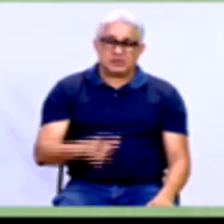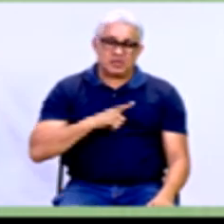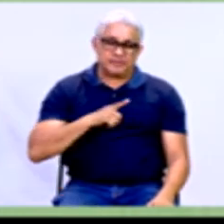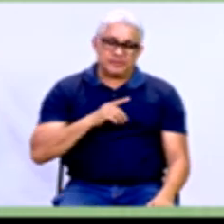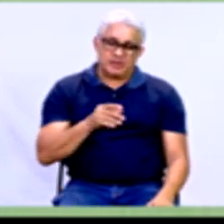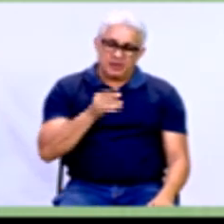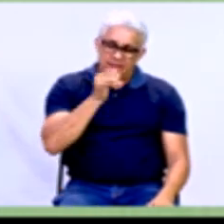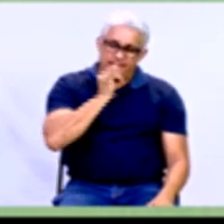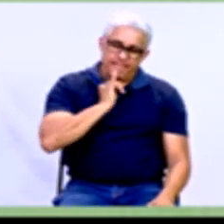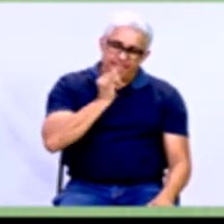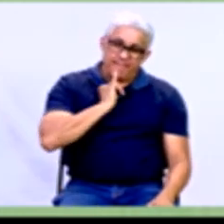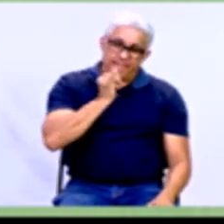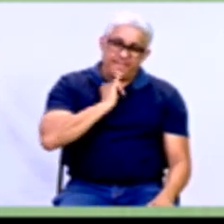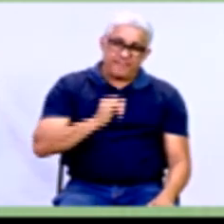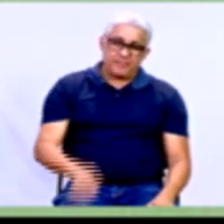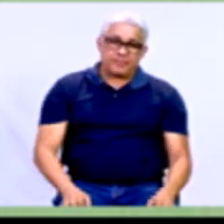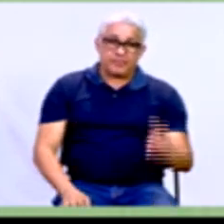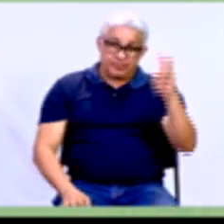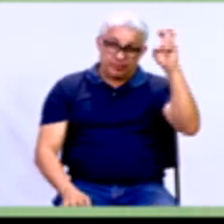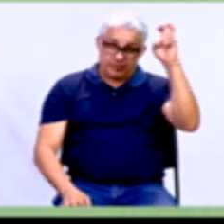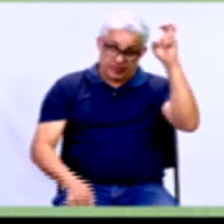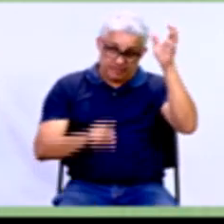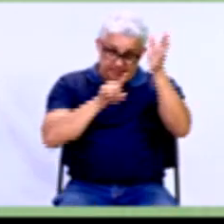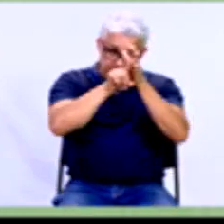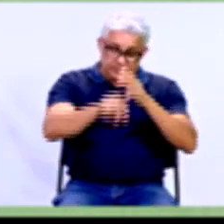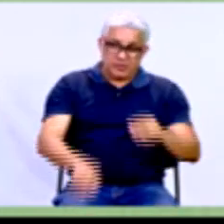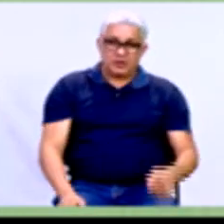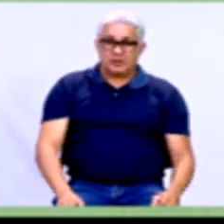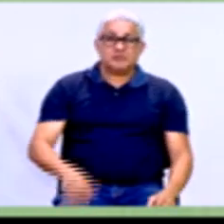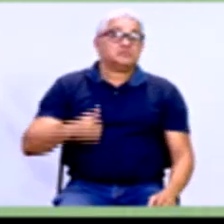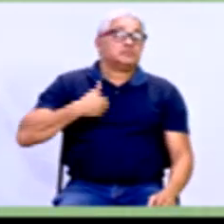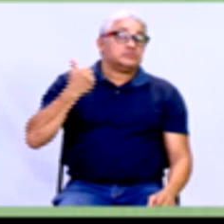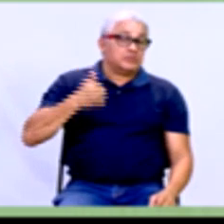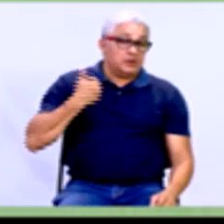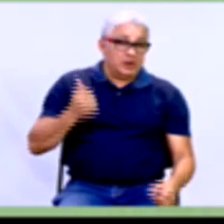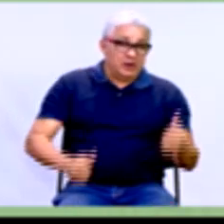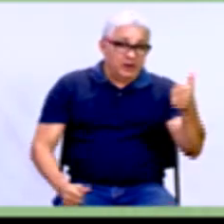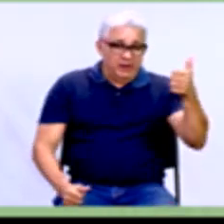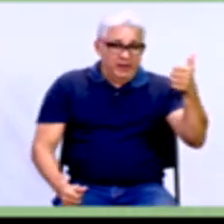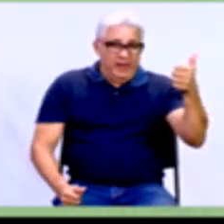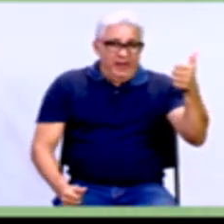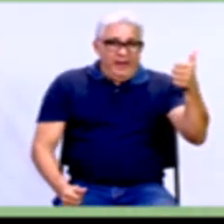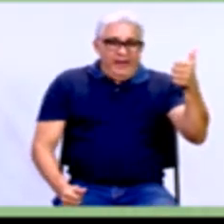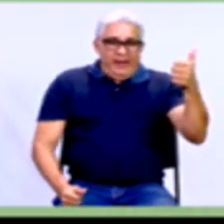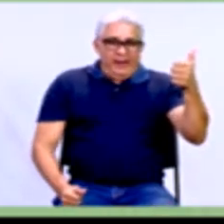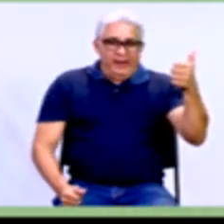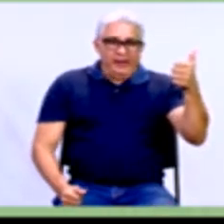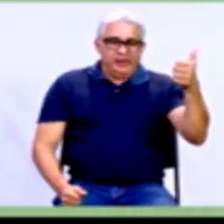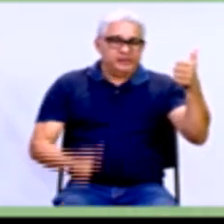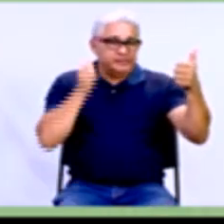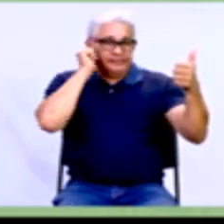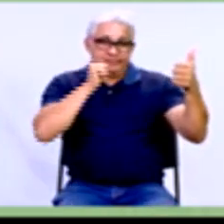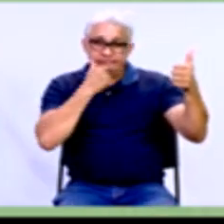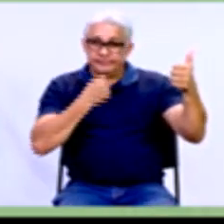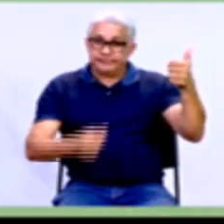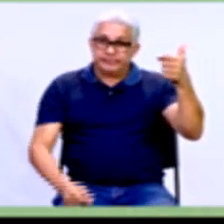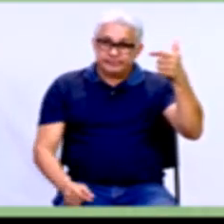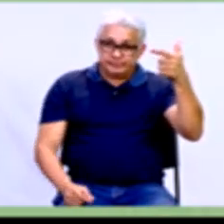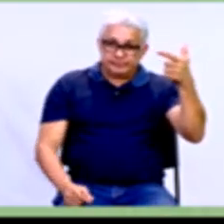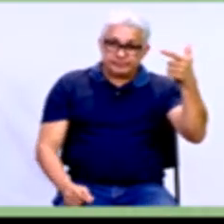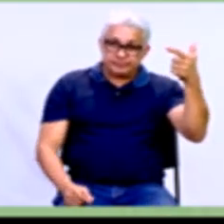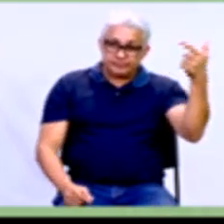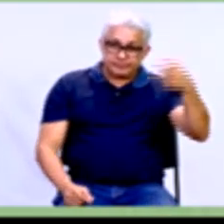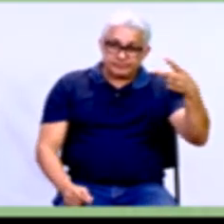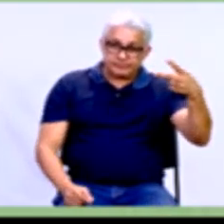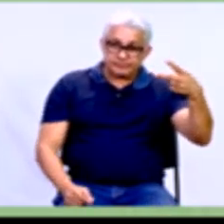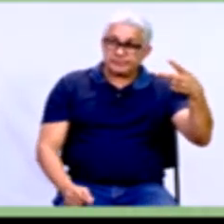ter 5 questões, né? Qual é a sua idade? O sexo, se é feminino ou masculino. Daí, vocês estão